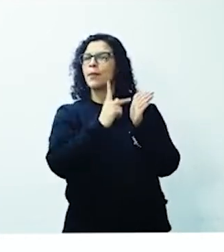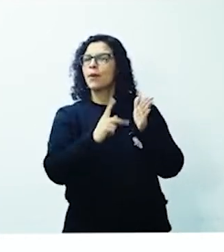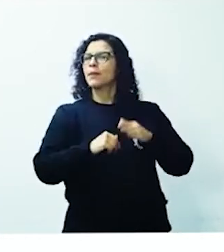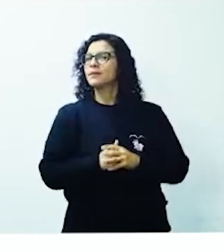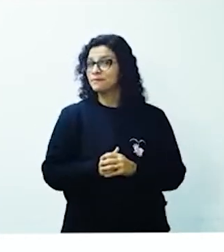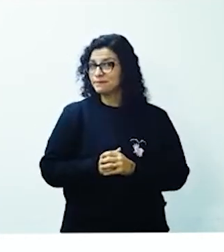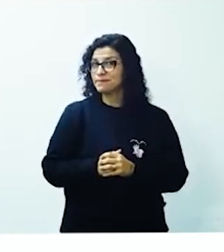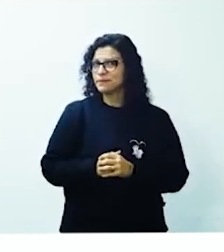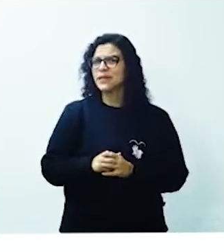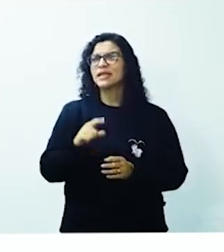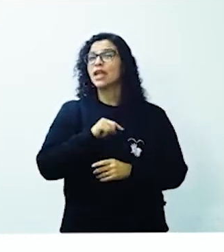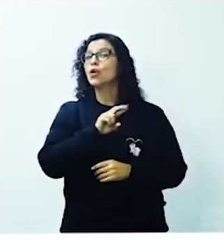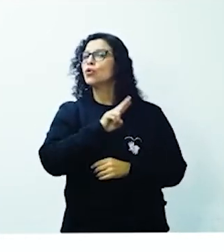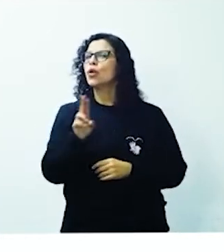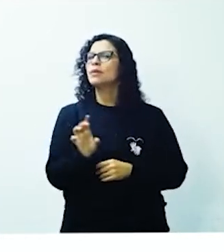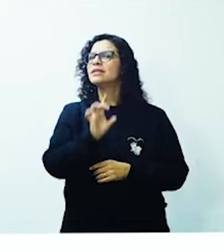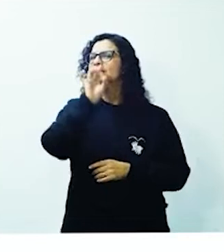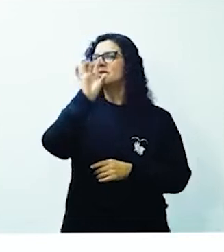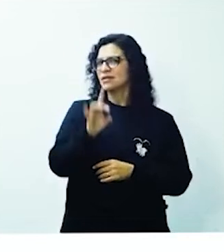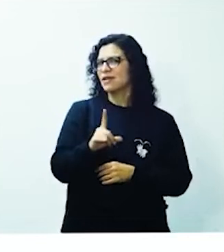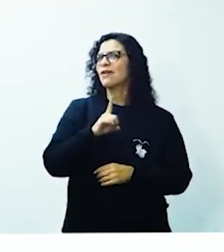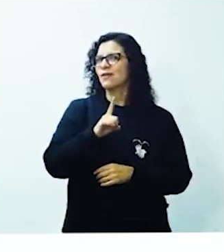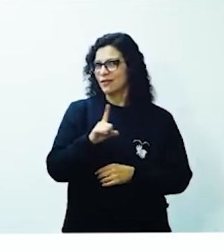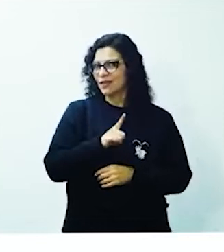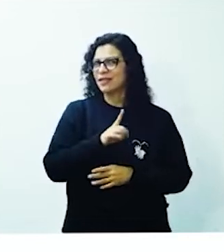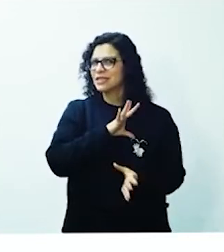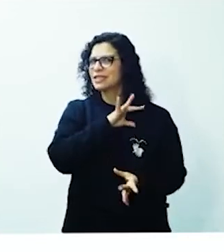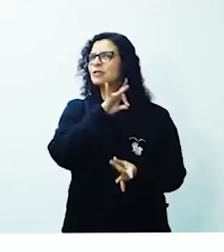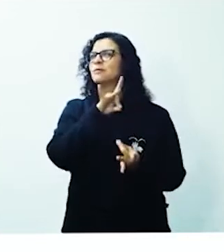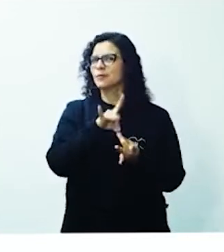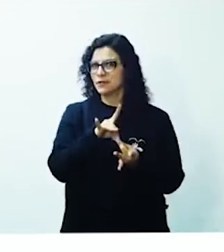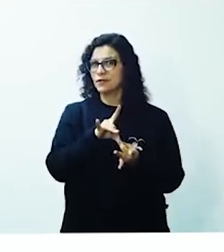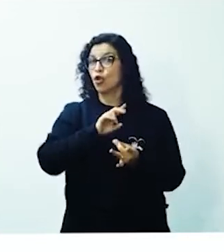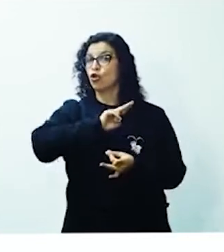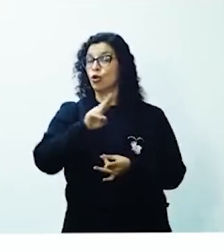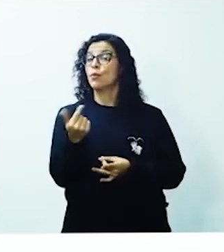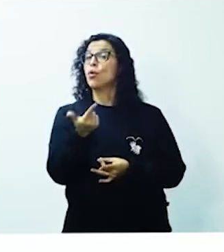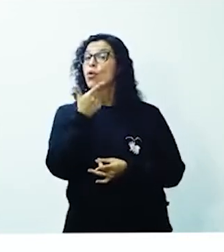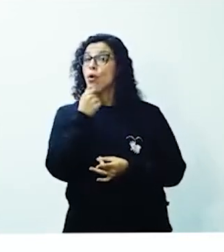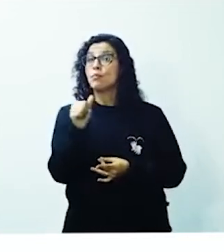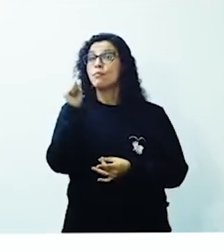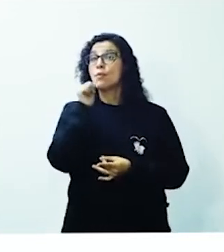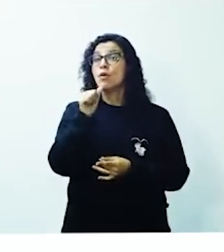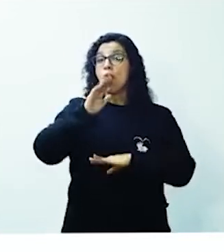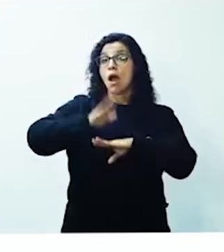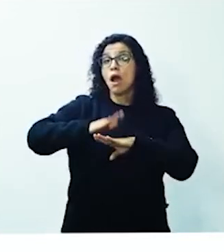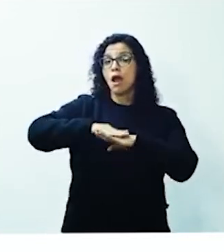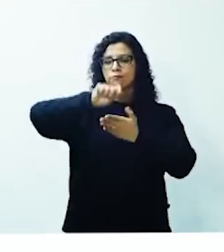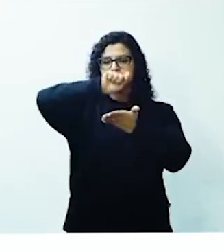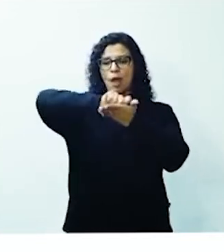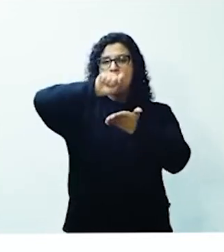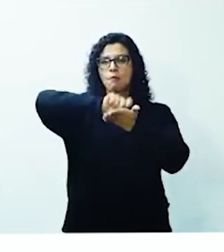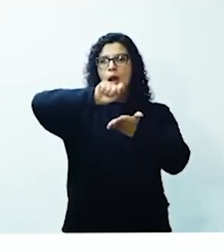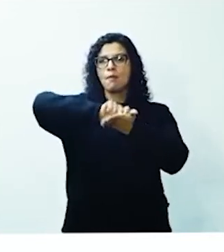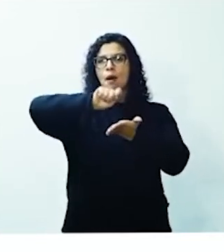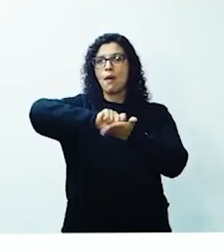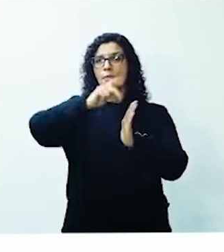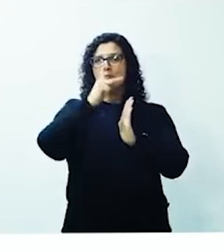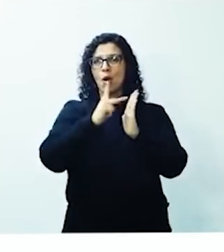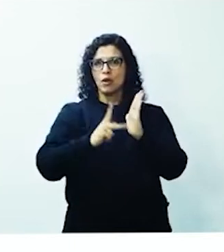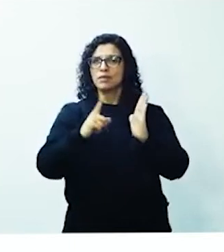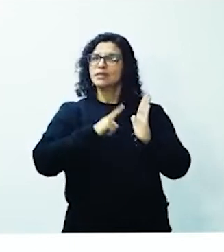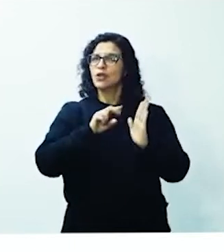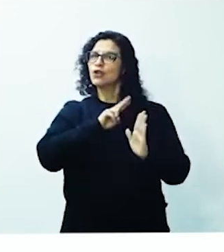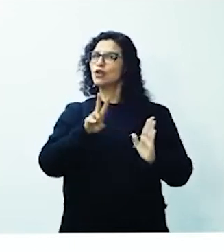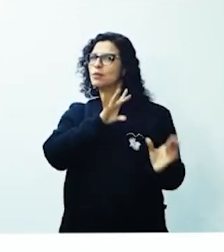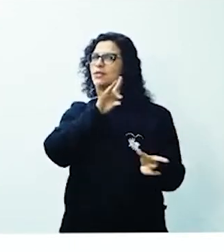poemas? Eles têm um nome específico. Esses autores e autoras, ou seja, as pessoas que escrevem os poemas, possuem